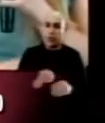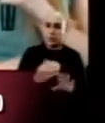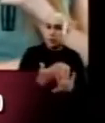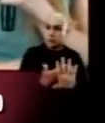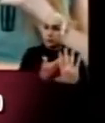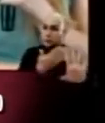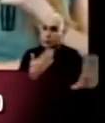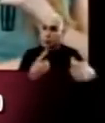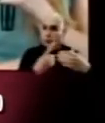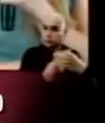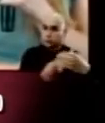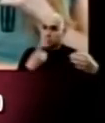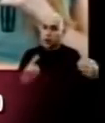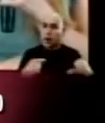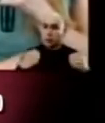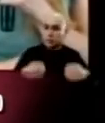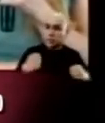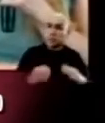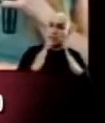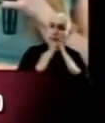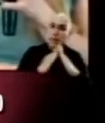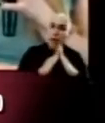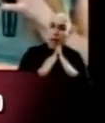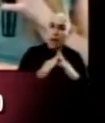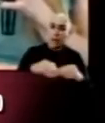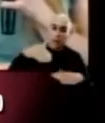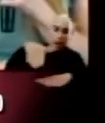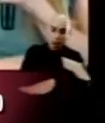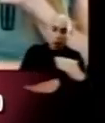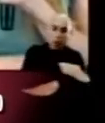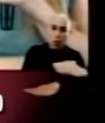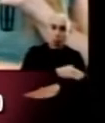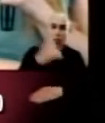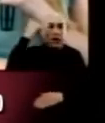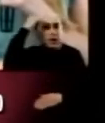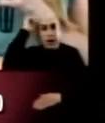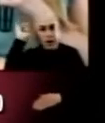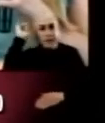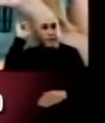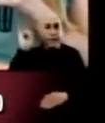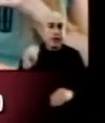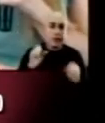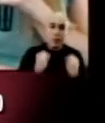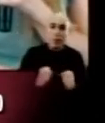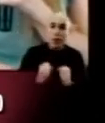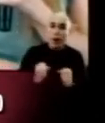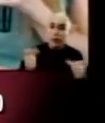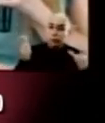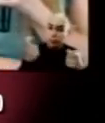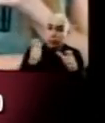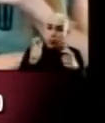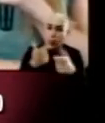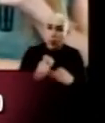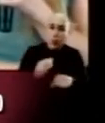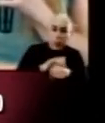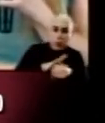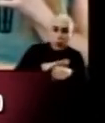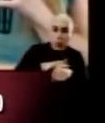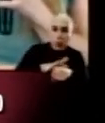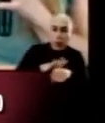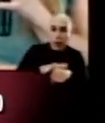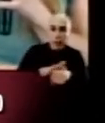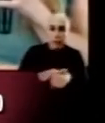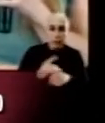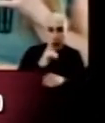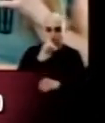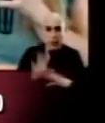social, se puder ficar em casa, não sair desnecessariamente, para que a gente possa aí manter essa curva da doença nessa